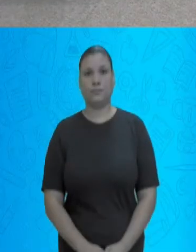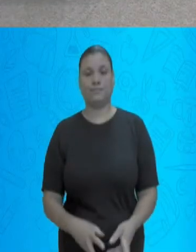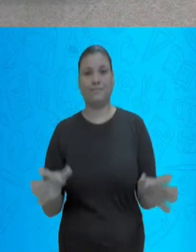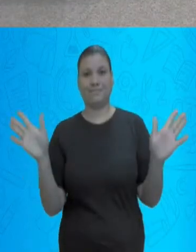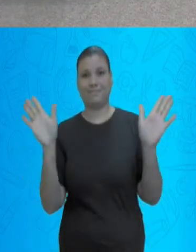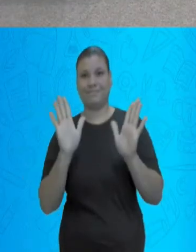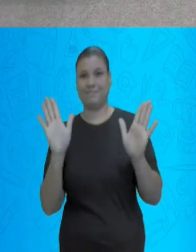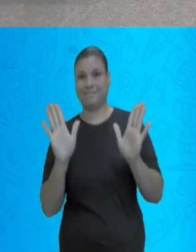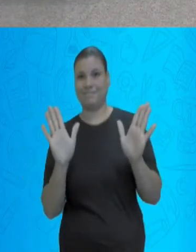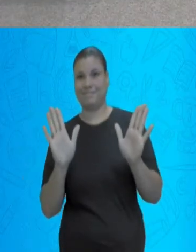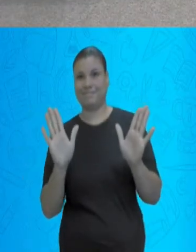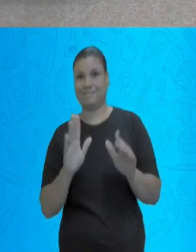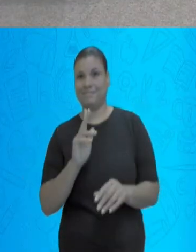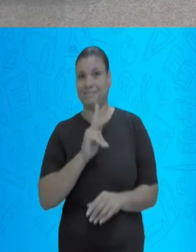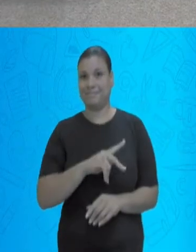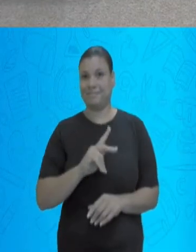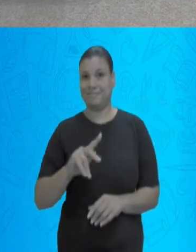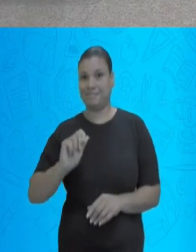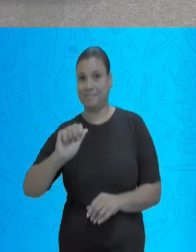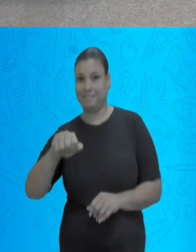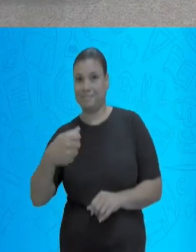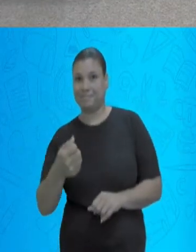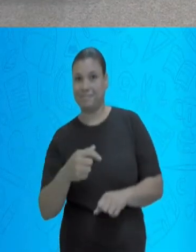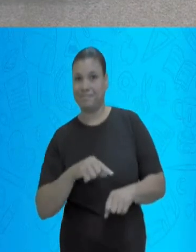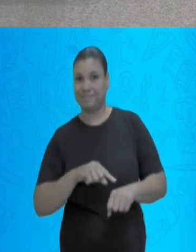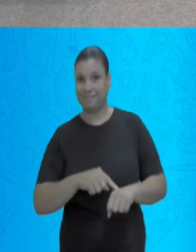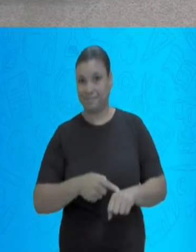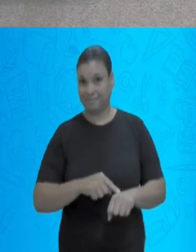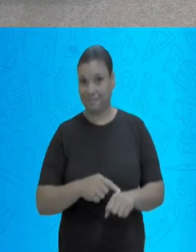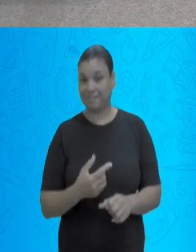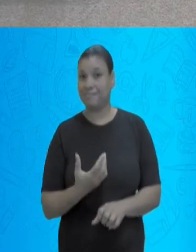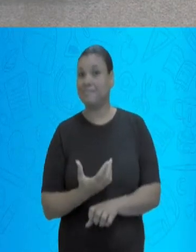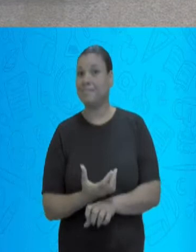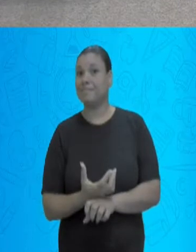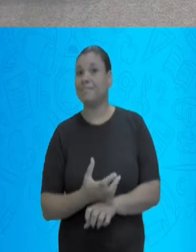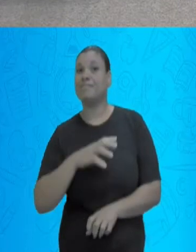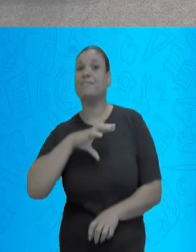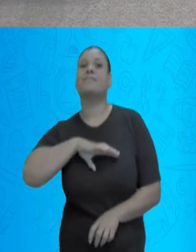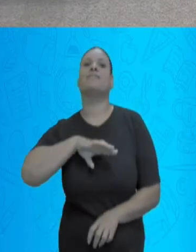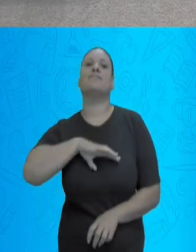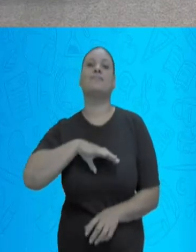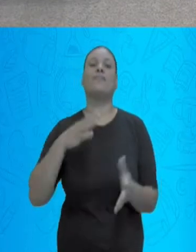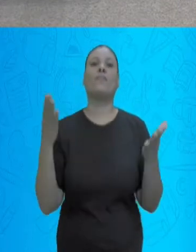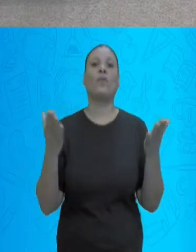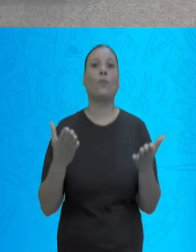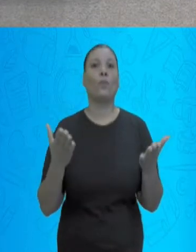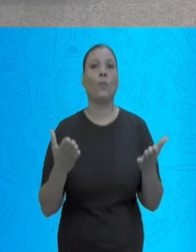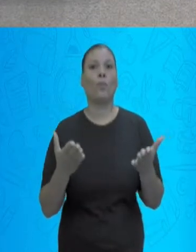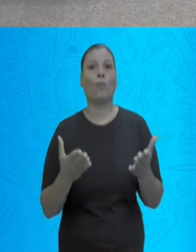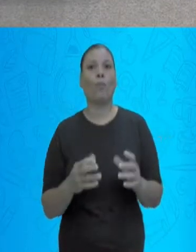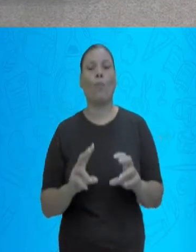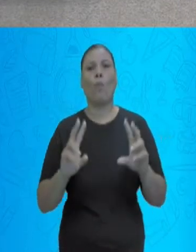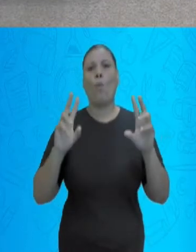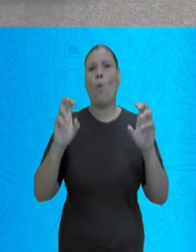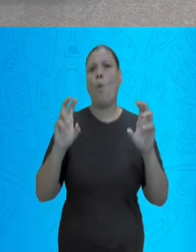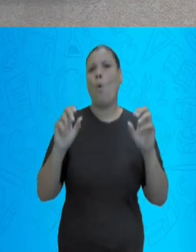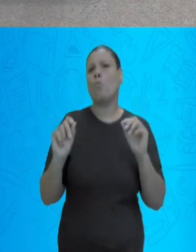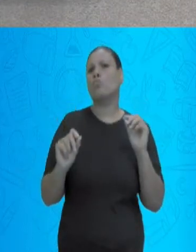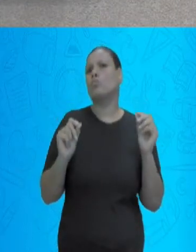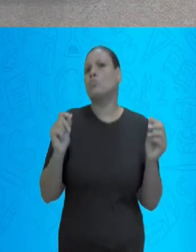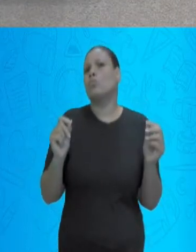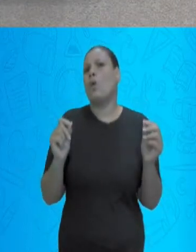Olá, estudantes! Eu sou a Jusilene, professora de língua portuguesa. E em nossa aula de hoje, vamos falar